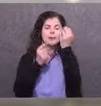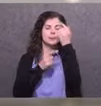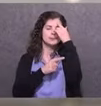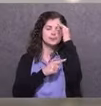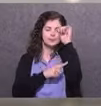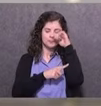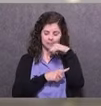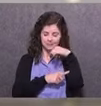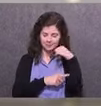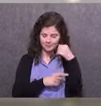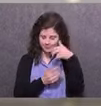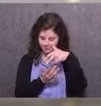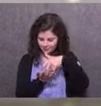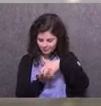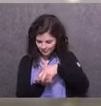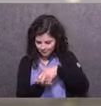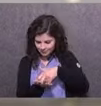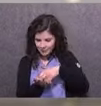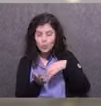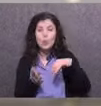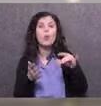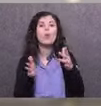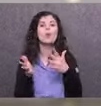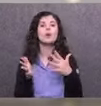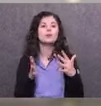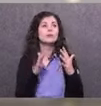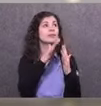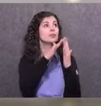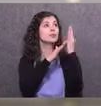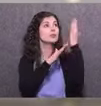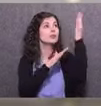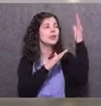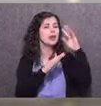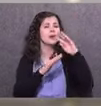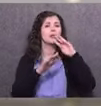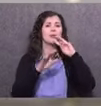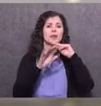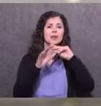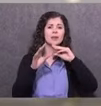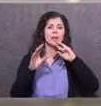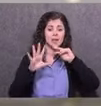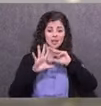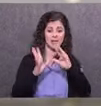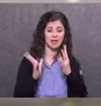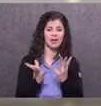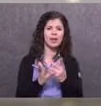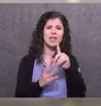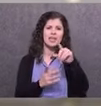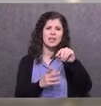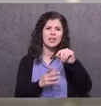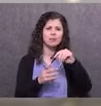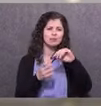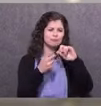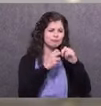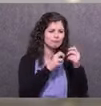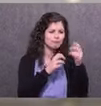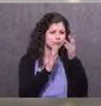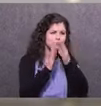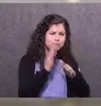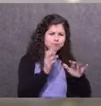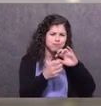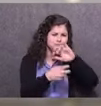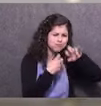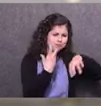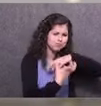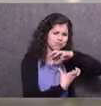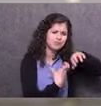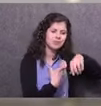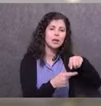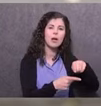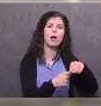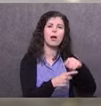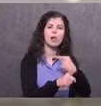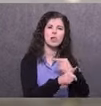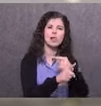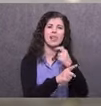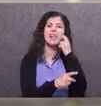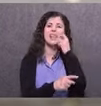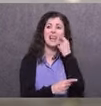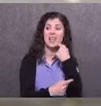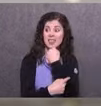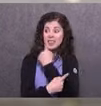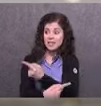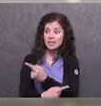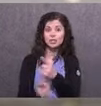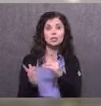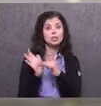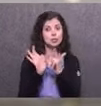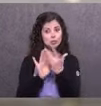céu, na terra e nos abismos, e toda a língua proclame que Jesus Cristo é o